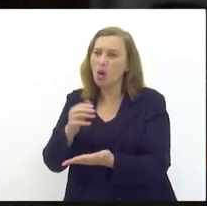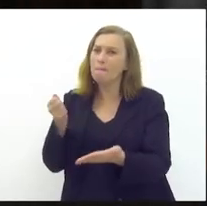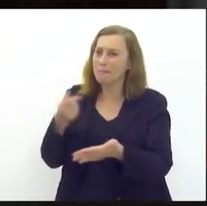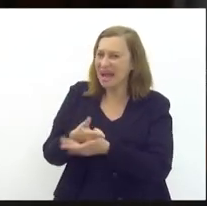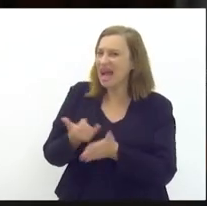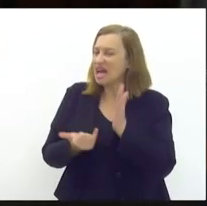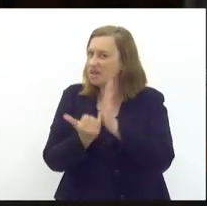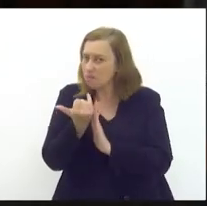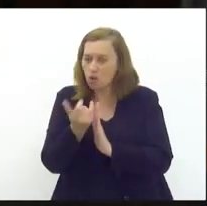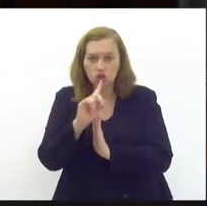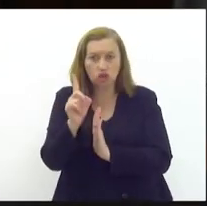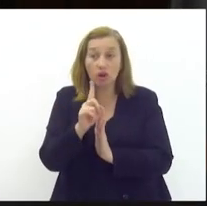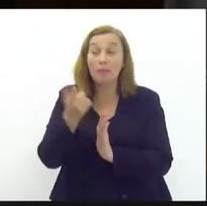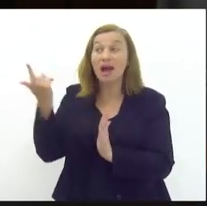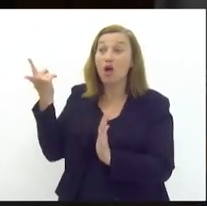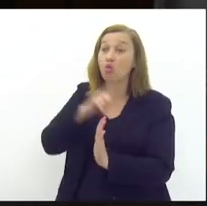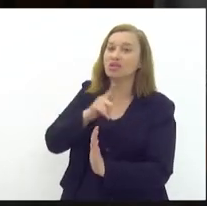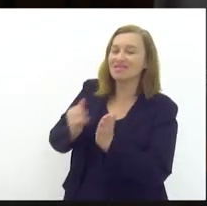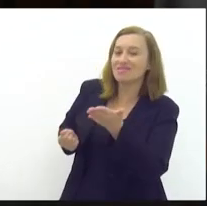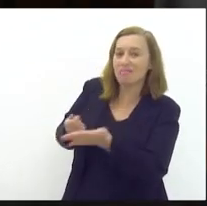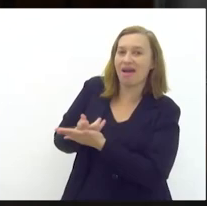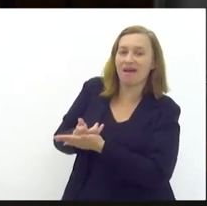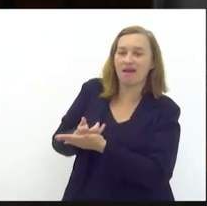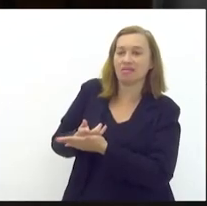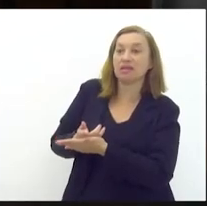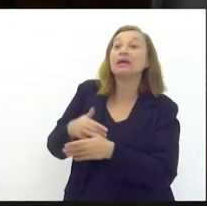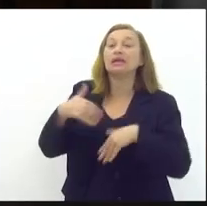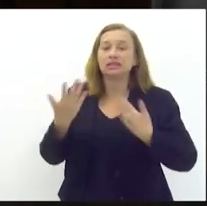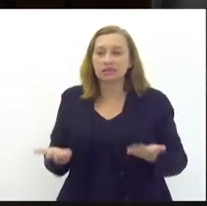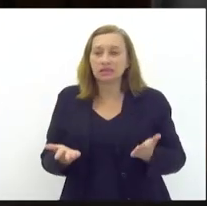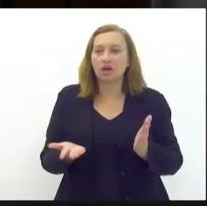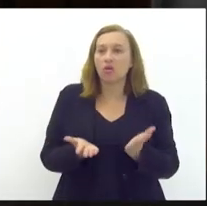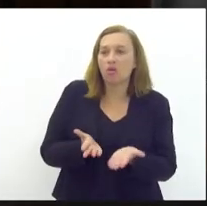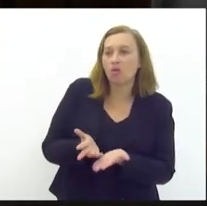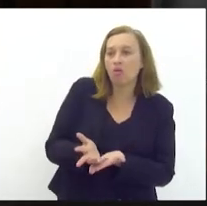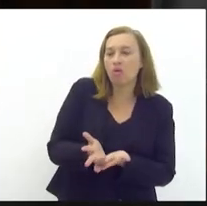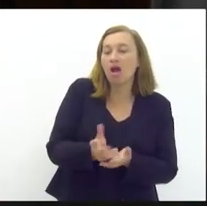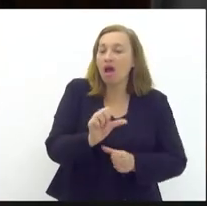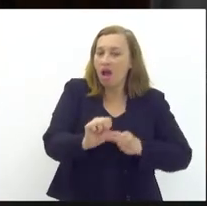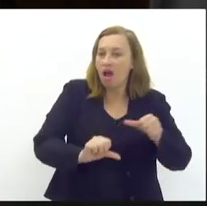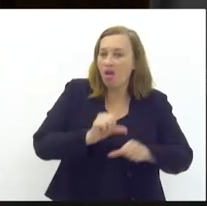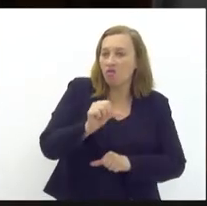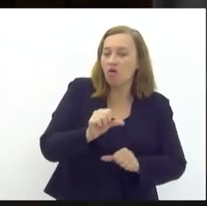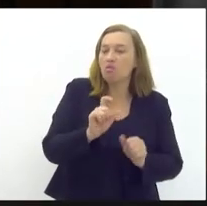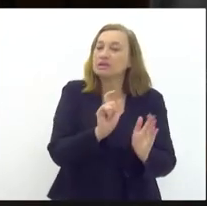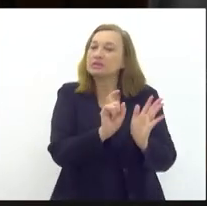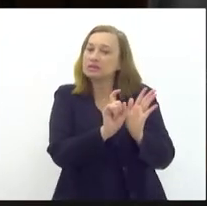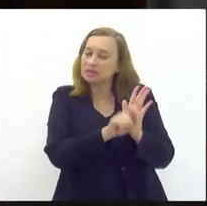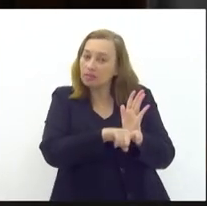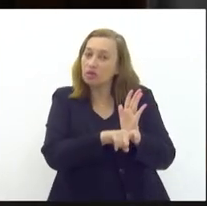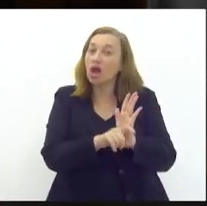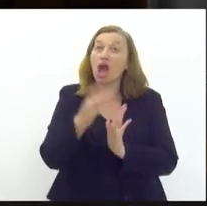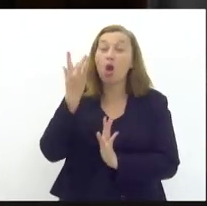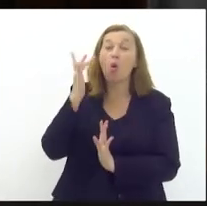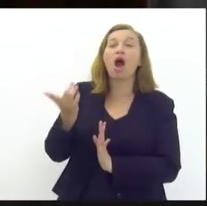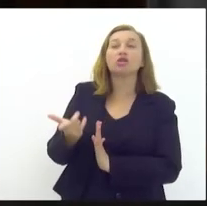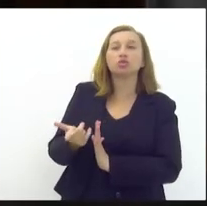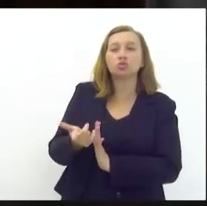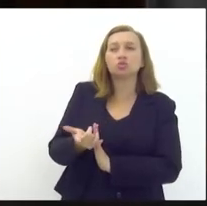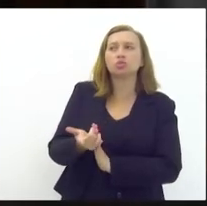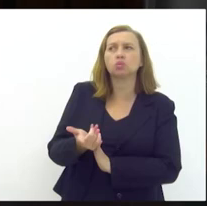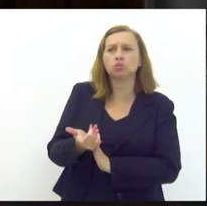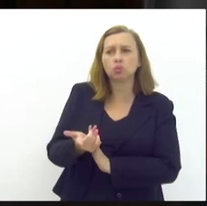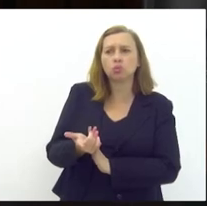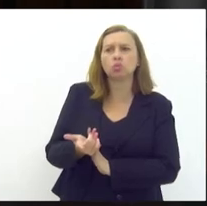é para conseguir pagar o imposto então a reforma tributária eu acho que ela tem